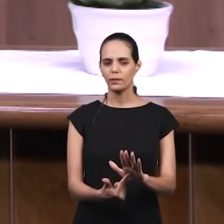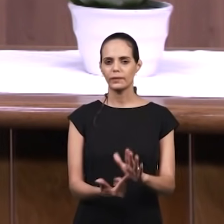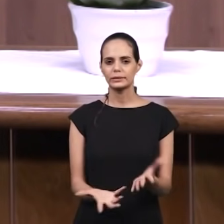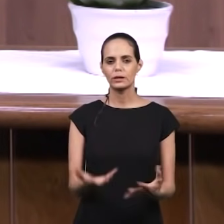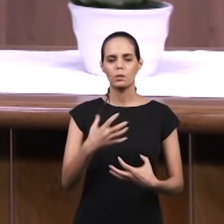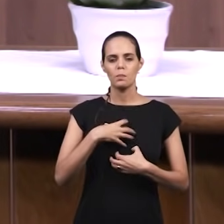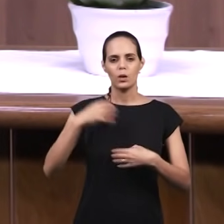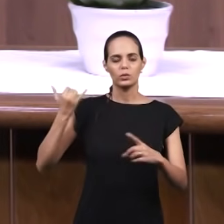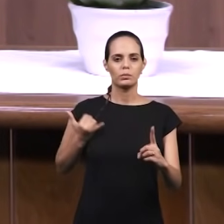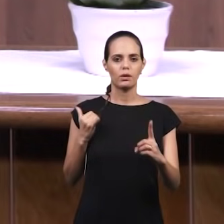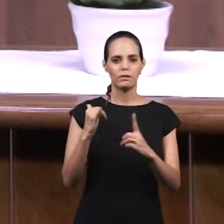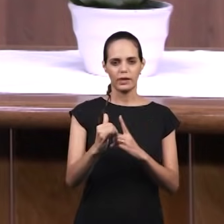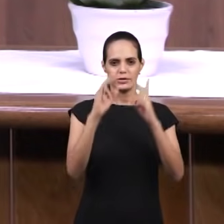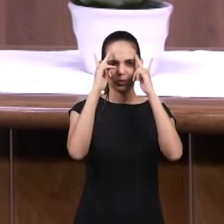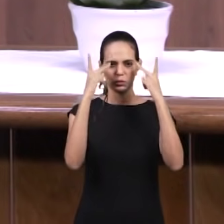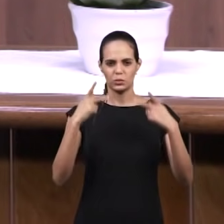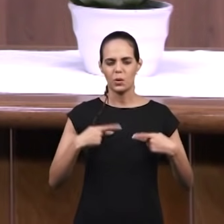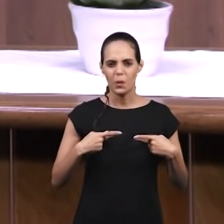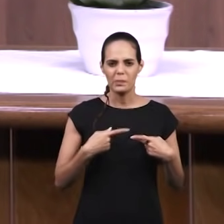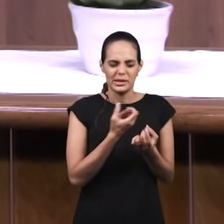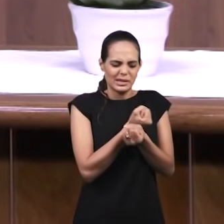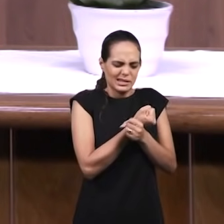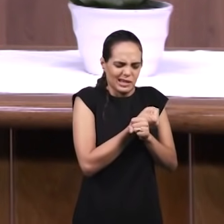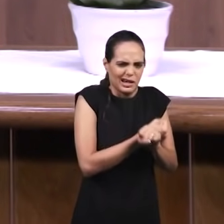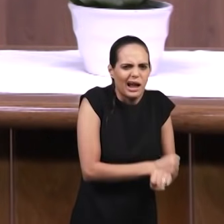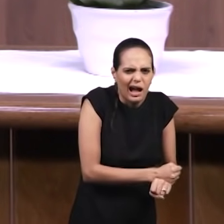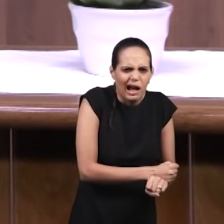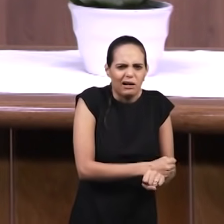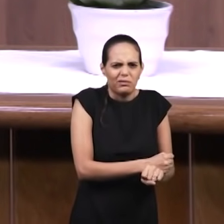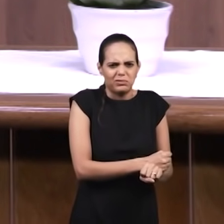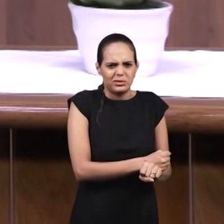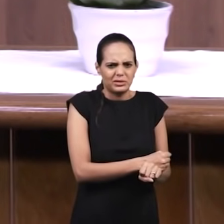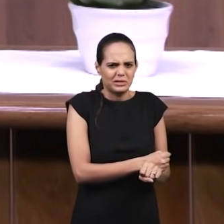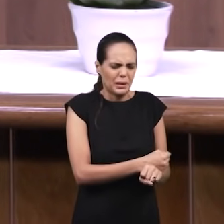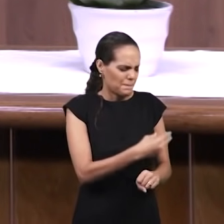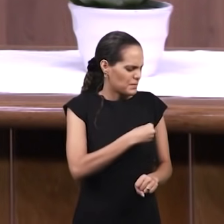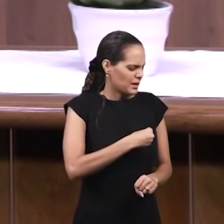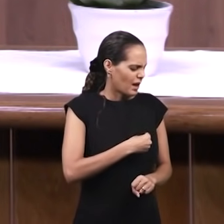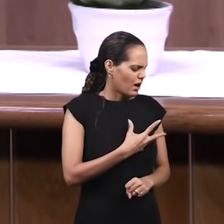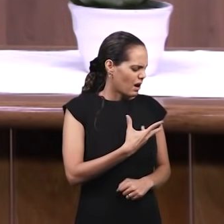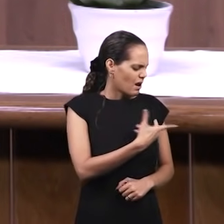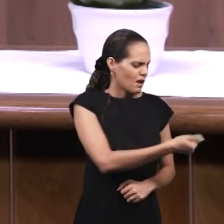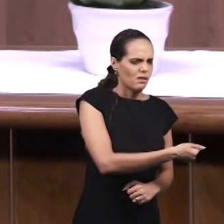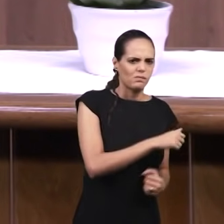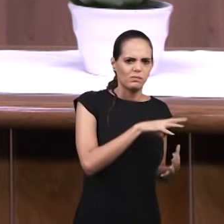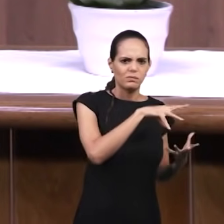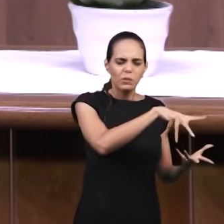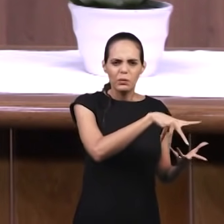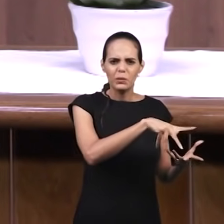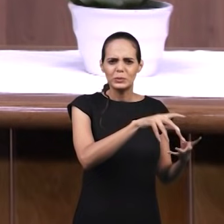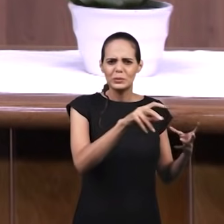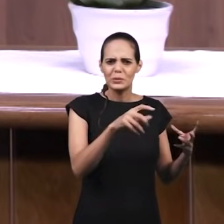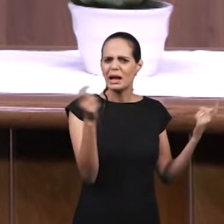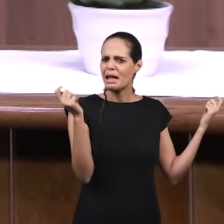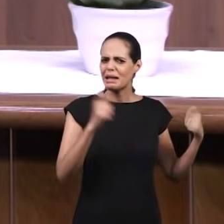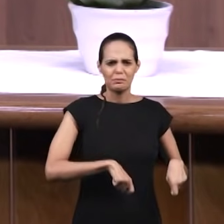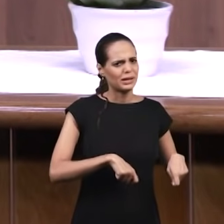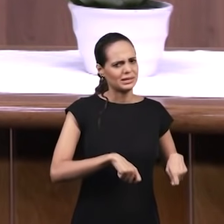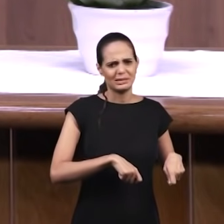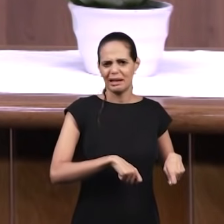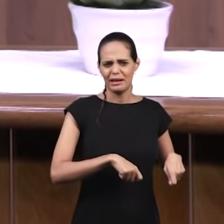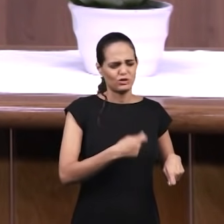Escravo, subjugado aos rigores deste mundo, do pecado, incapaz de se